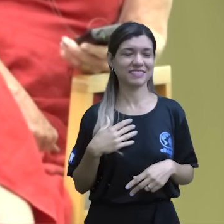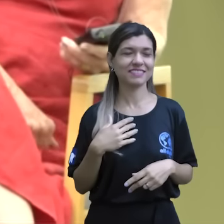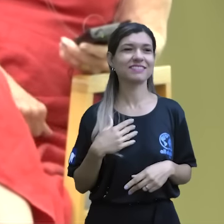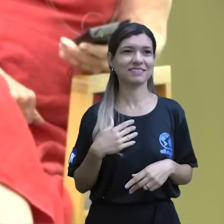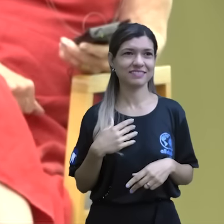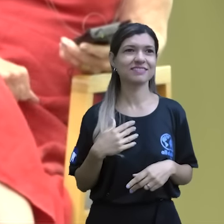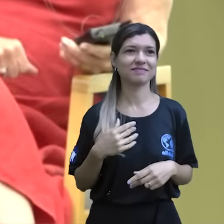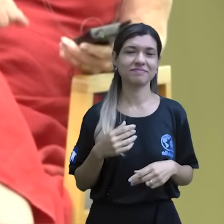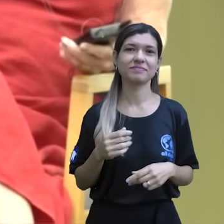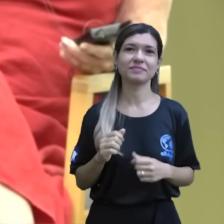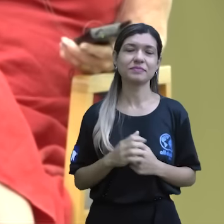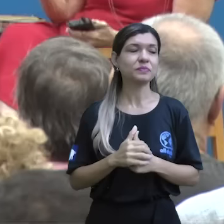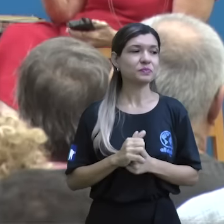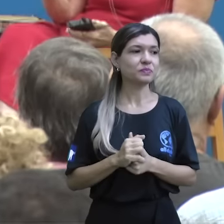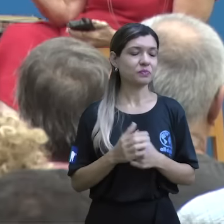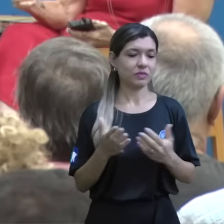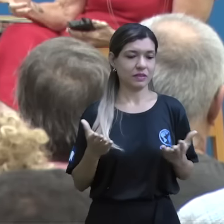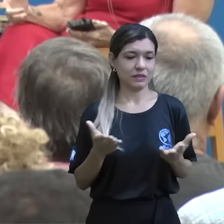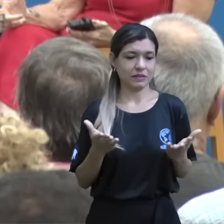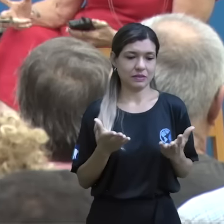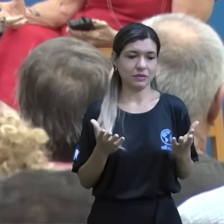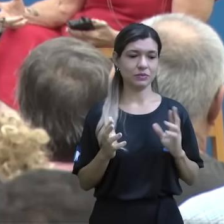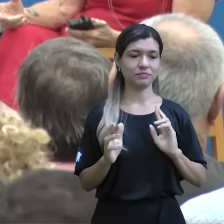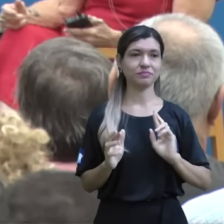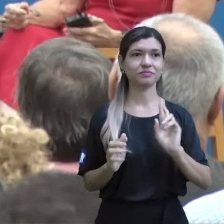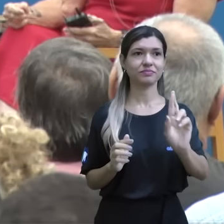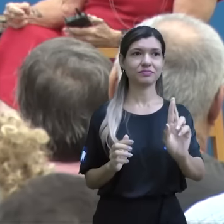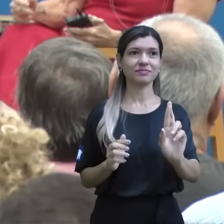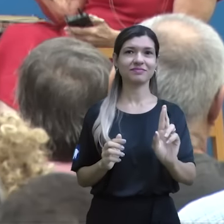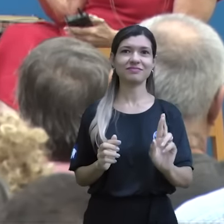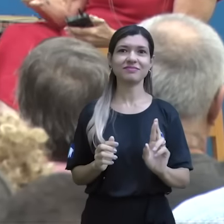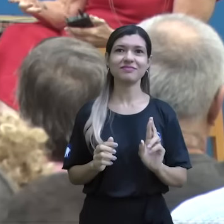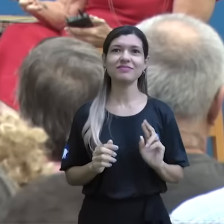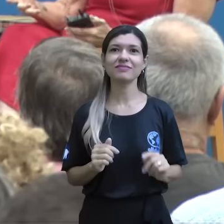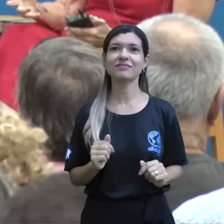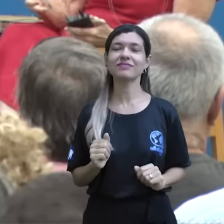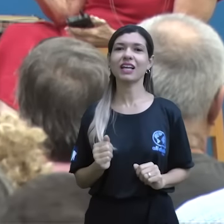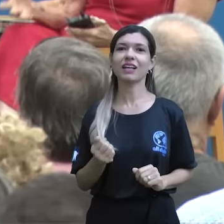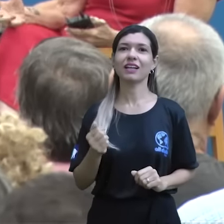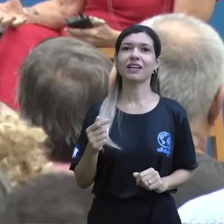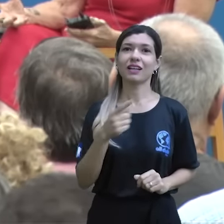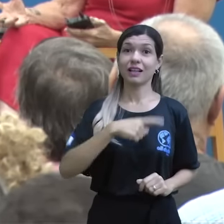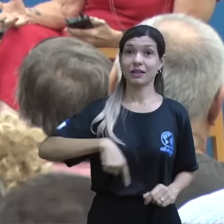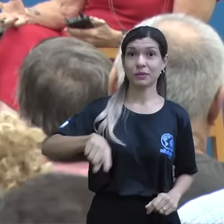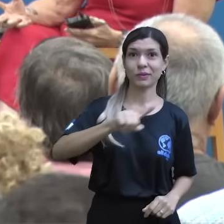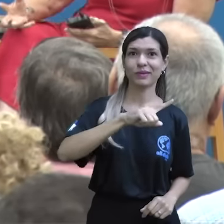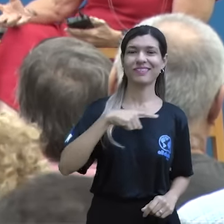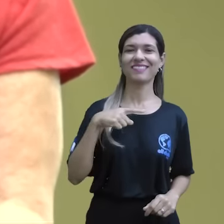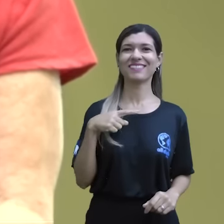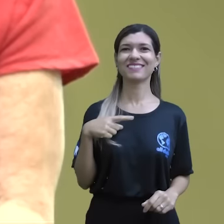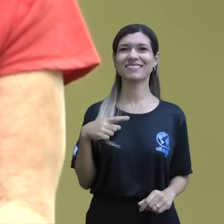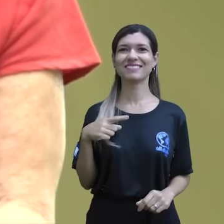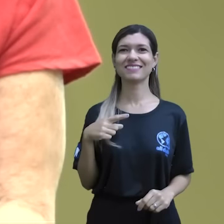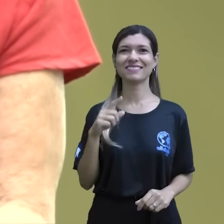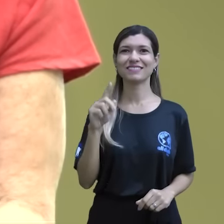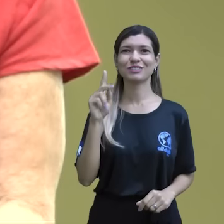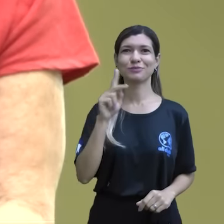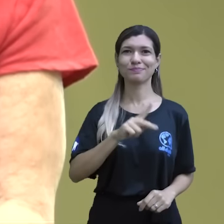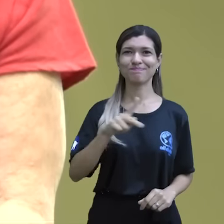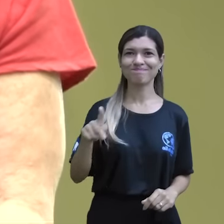que impingir a um jovem hoje o Policarpo é complicado, né?